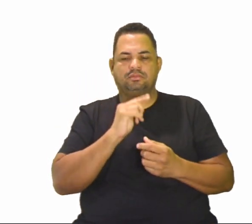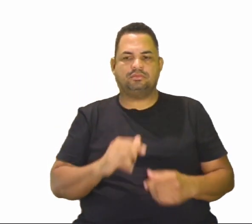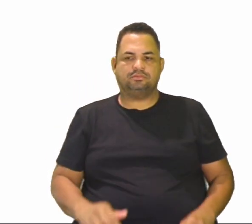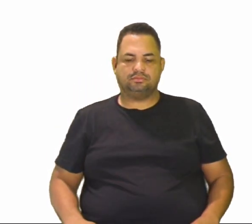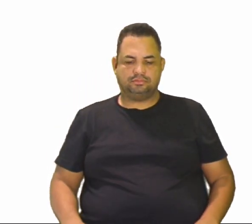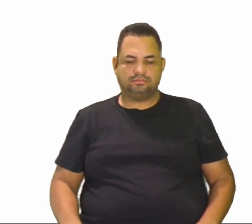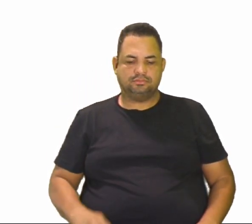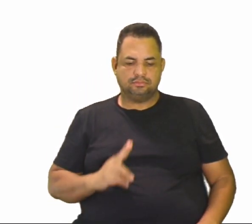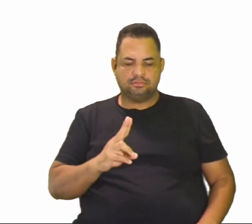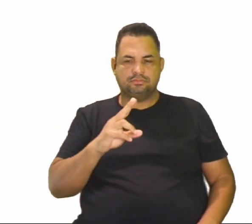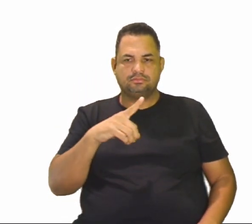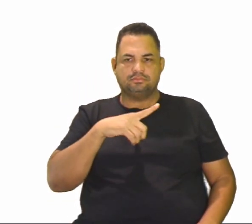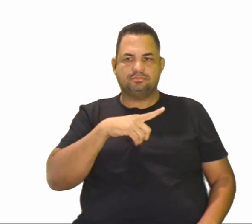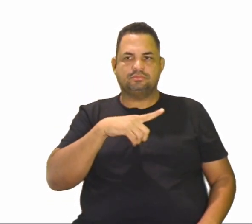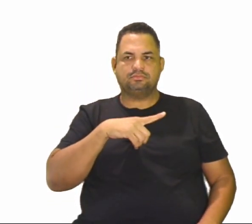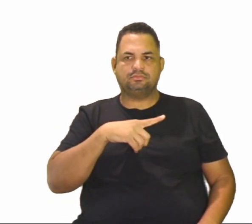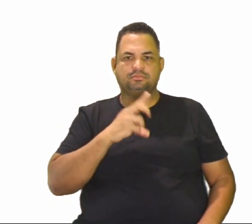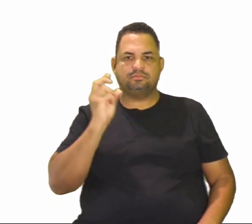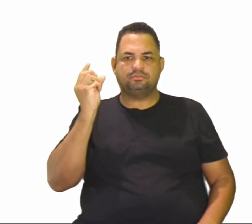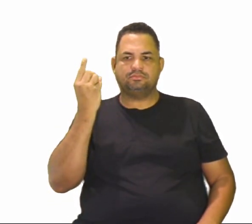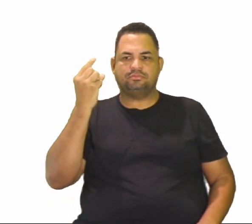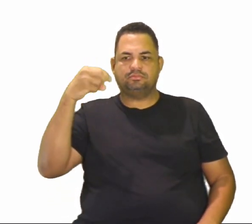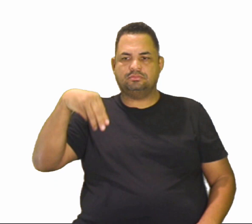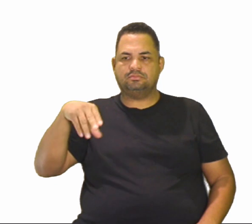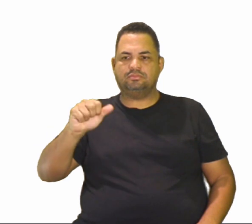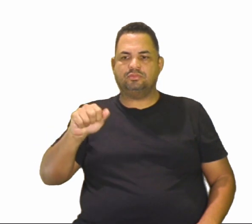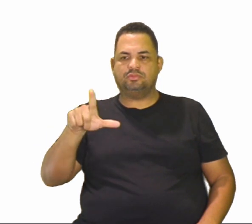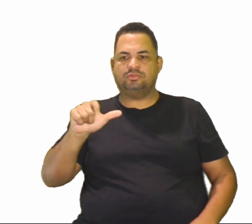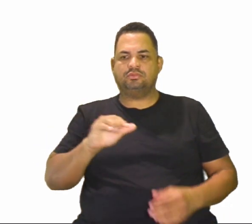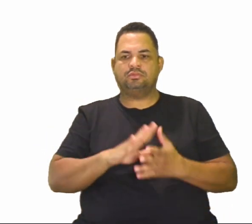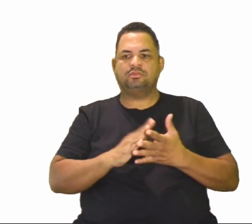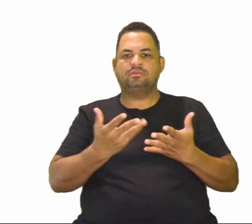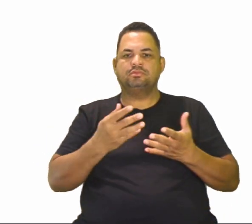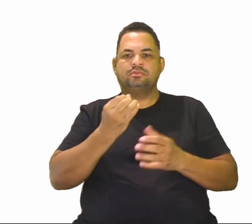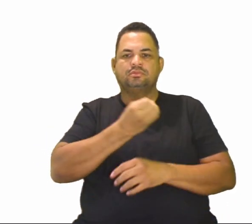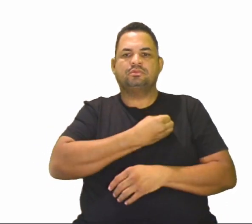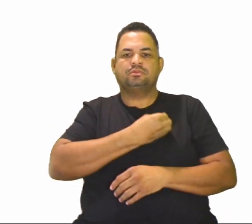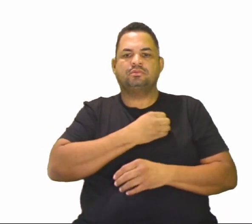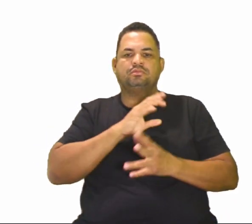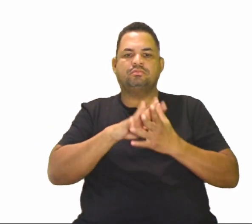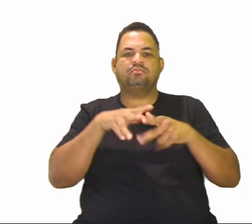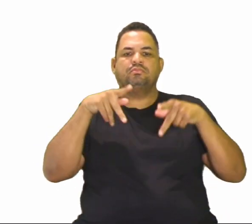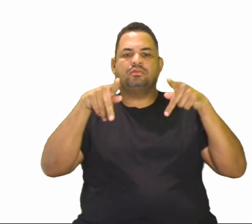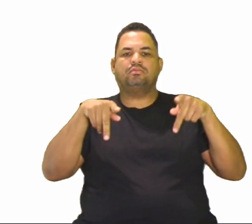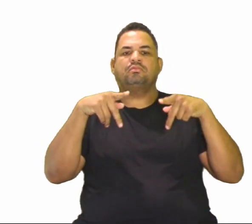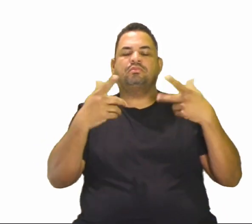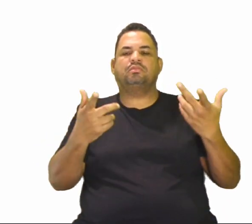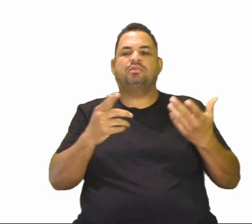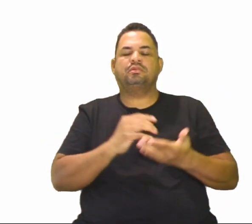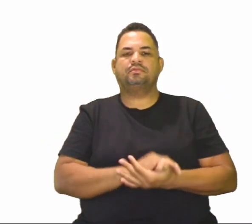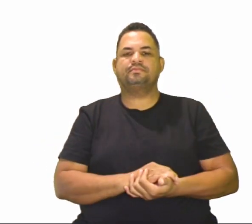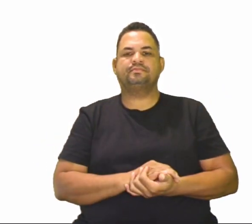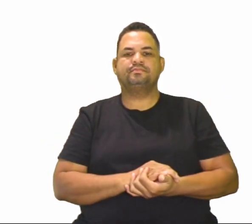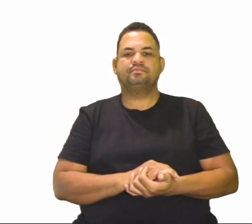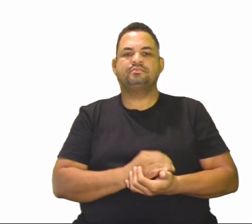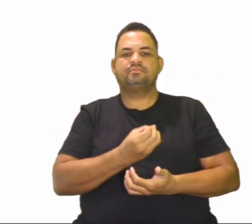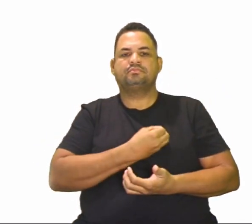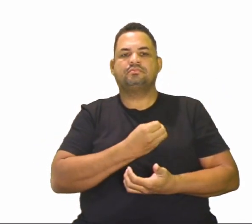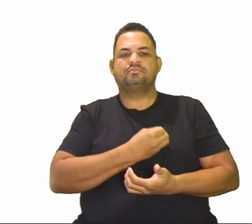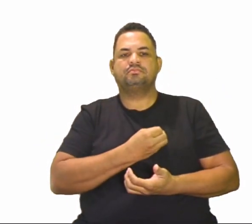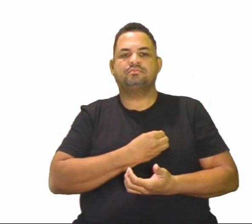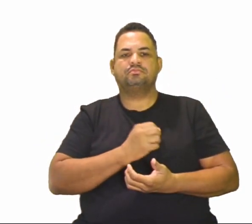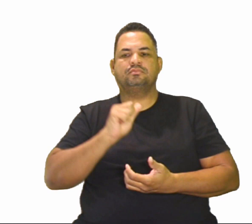mol, vocês gravem, porque esse número é aquele popular número que nós abordamos anteriormente, que é o número